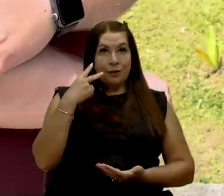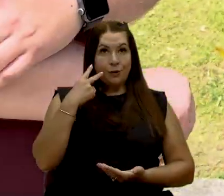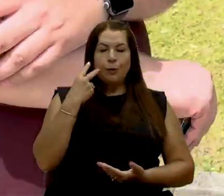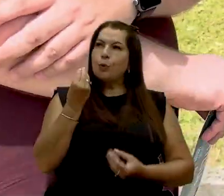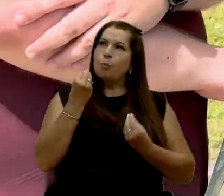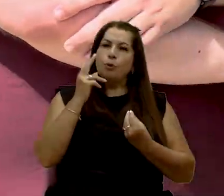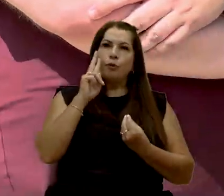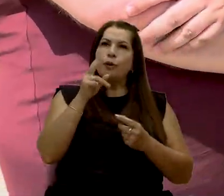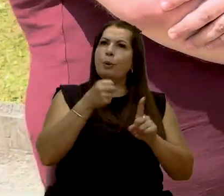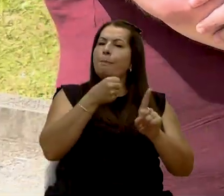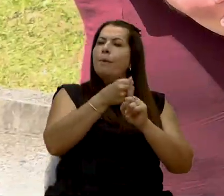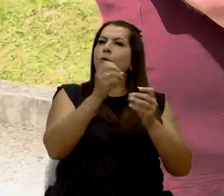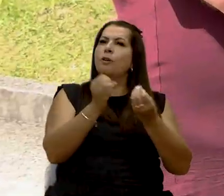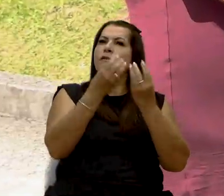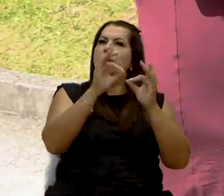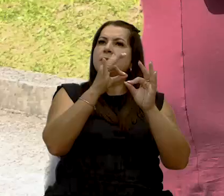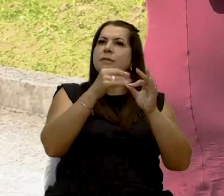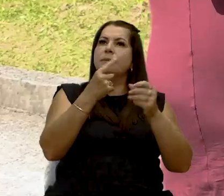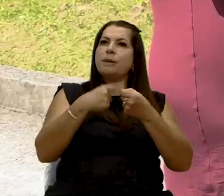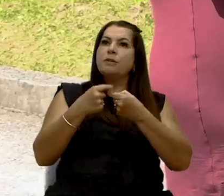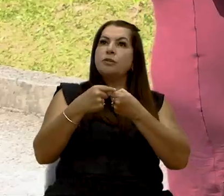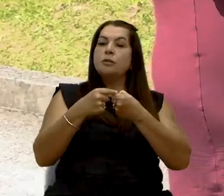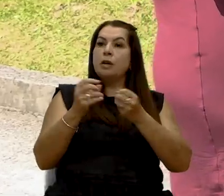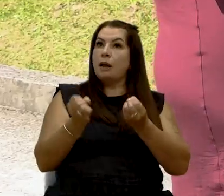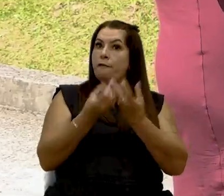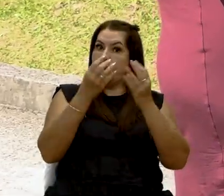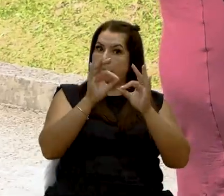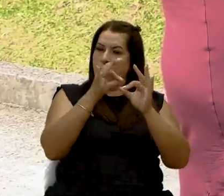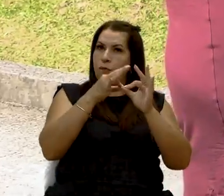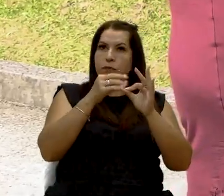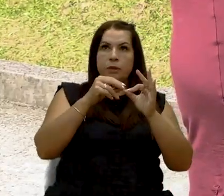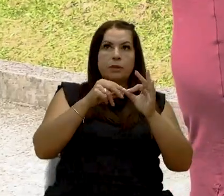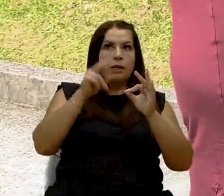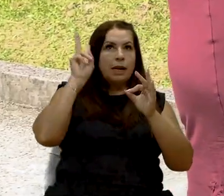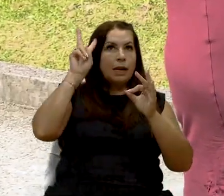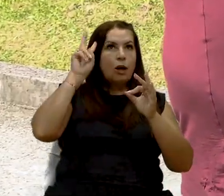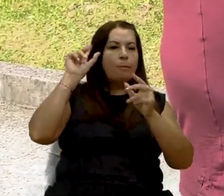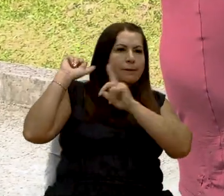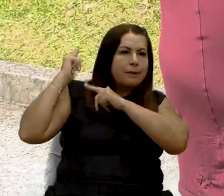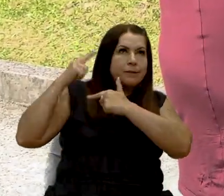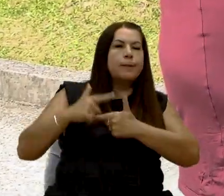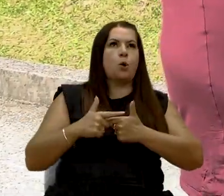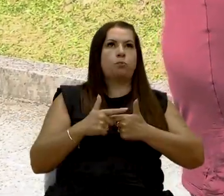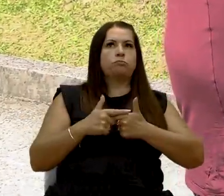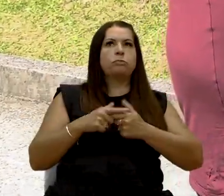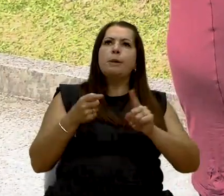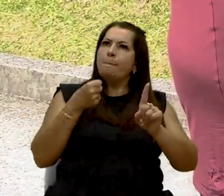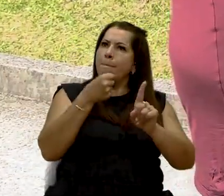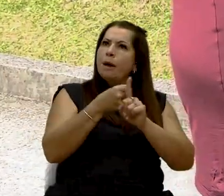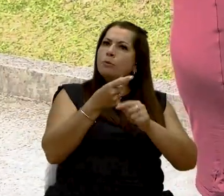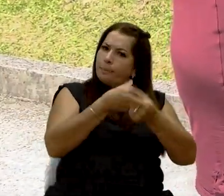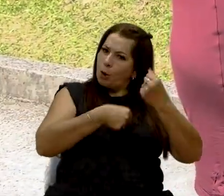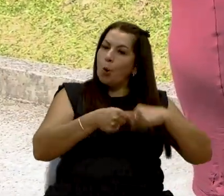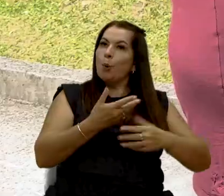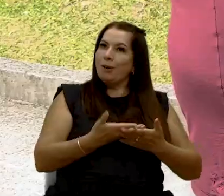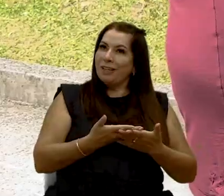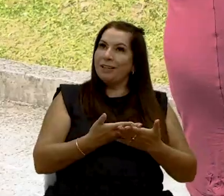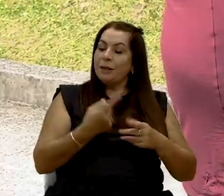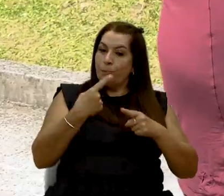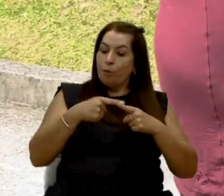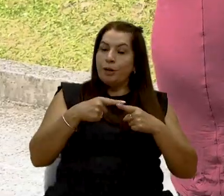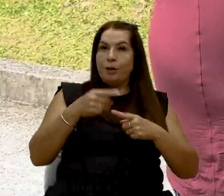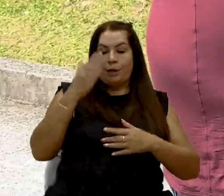Vereadora, como é que a senhora enxerga o impacto da festa para a cidade? A Festa da Uva é memória, tradição e também ela impacta na questão